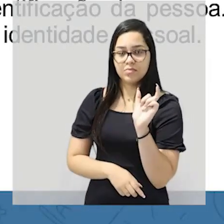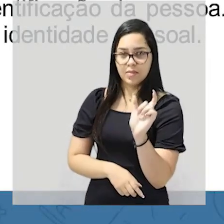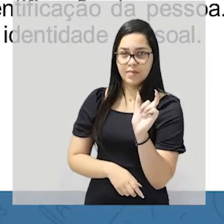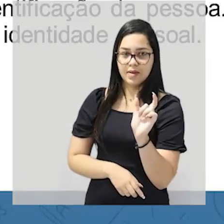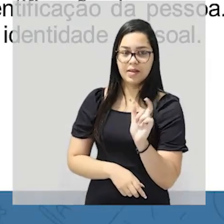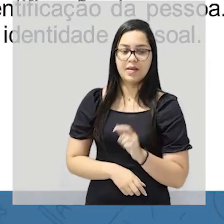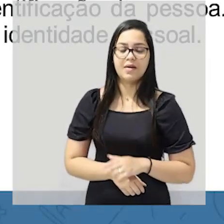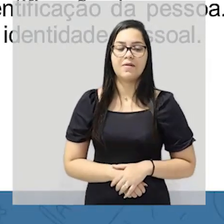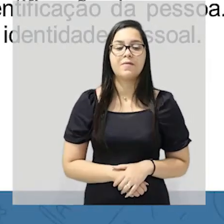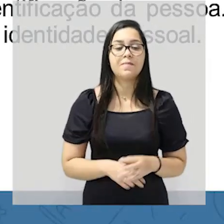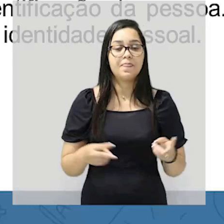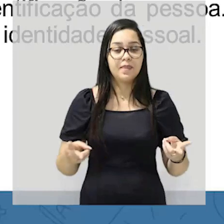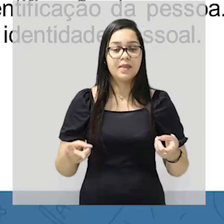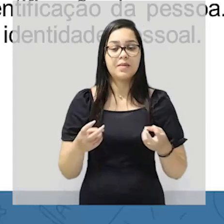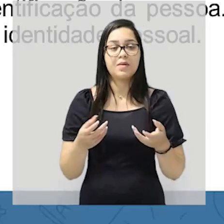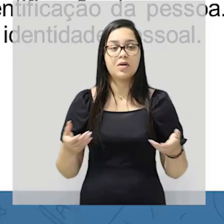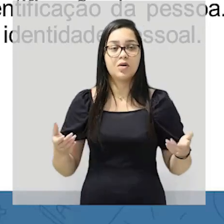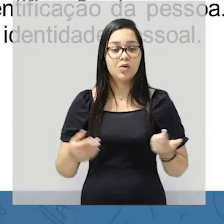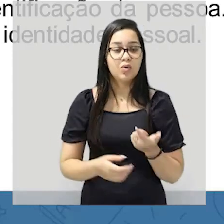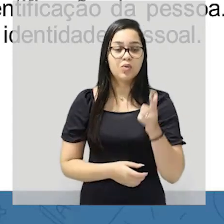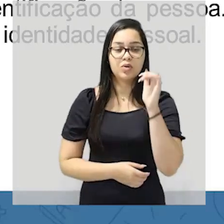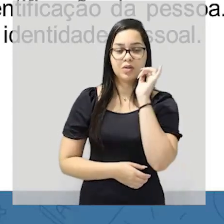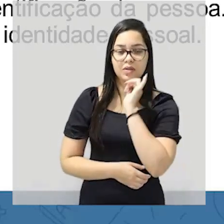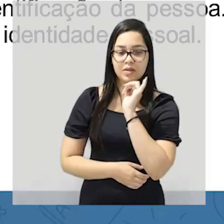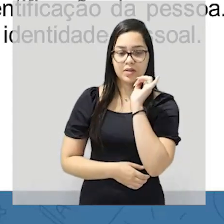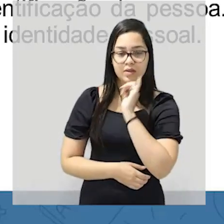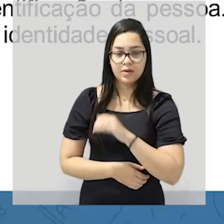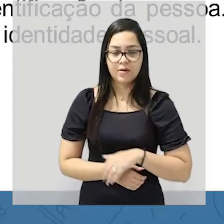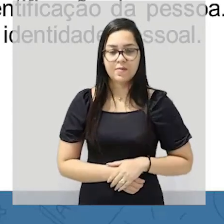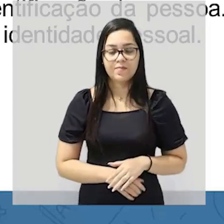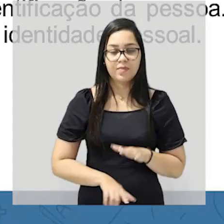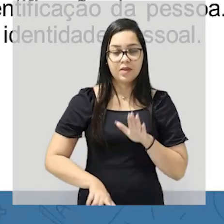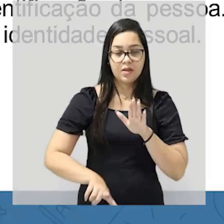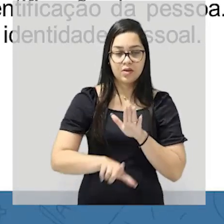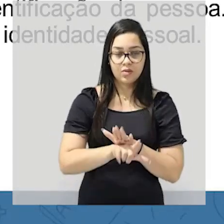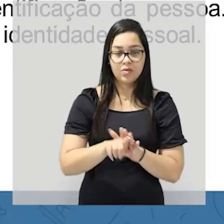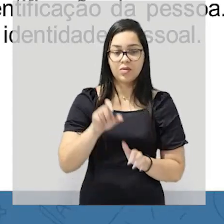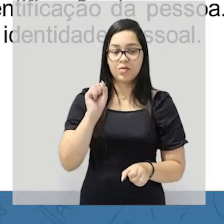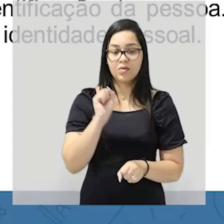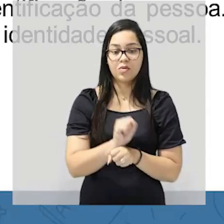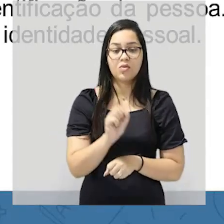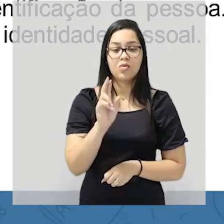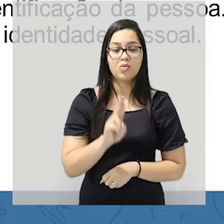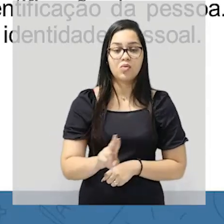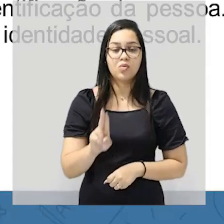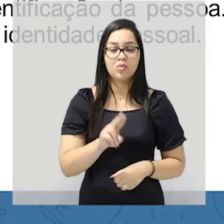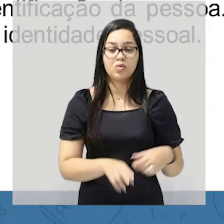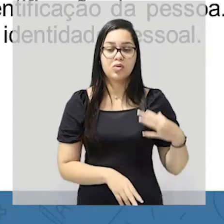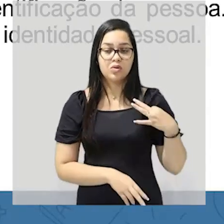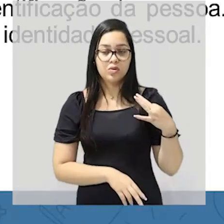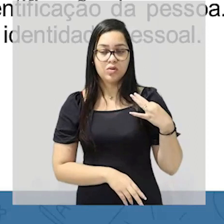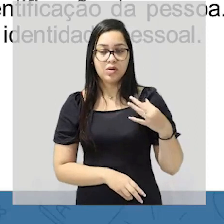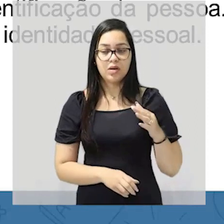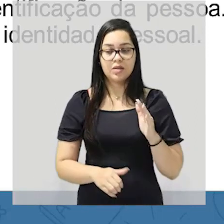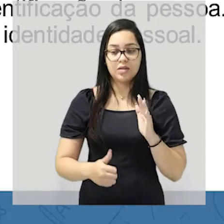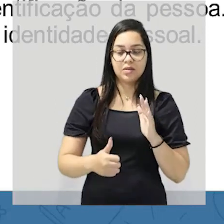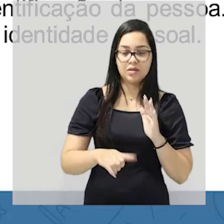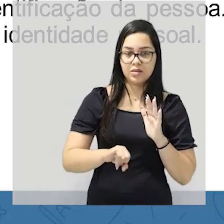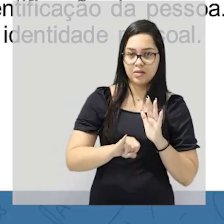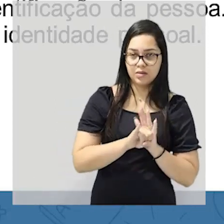enfim. Fruta é hiperônimo de laranja, de uva, de maçã, de morango. Então, quando eu digo fruta, eu tenho uma série